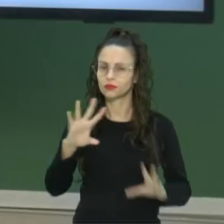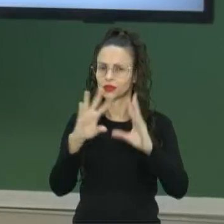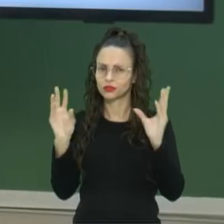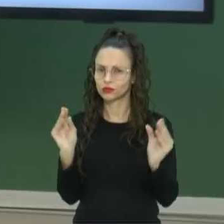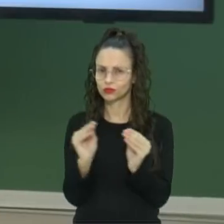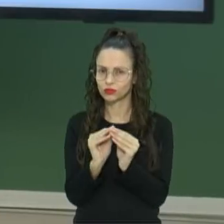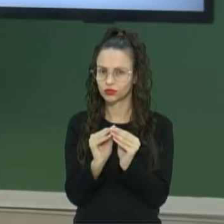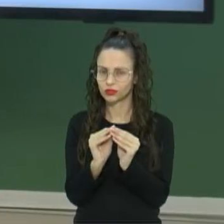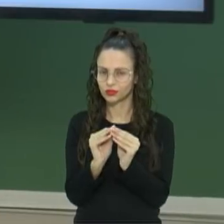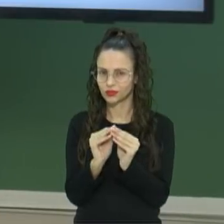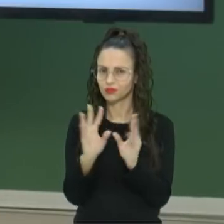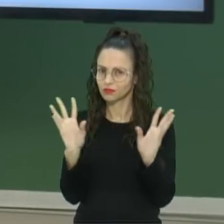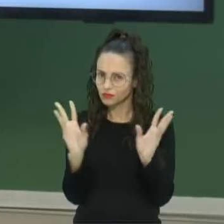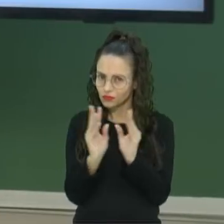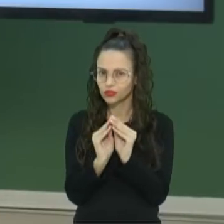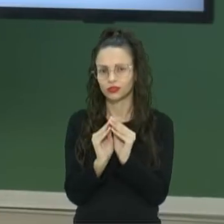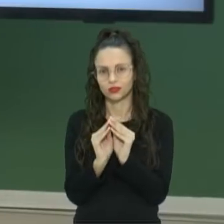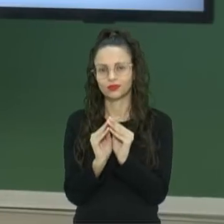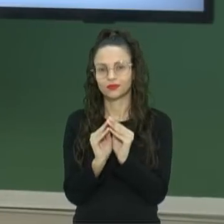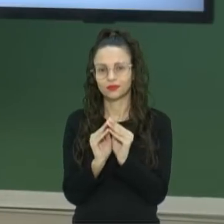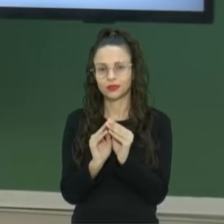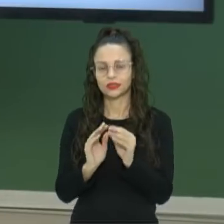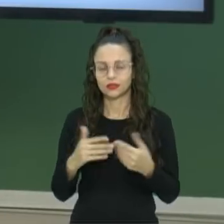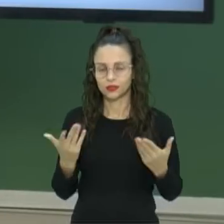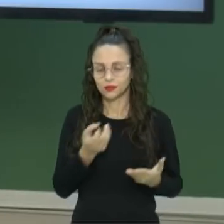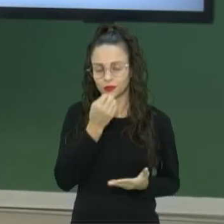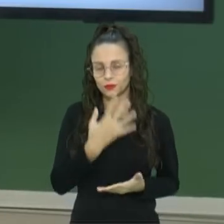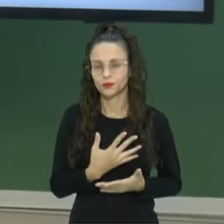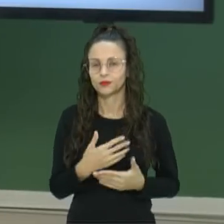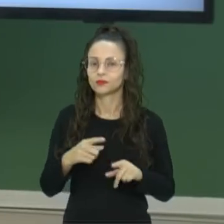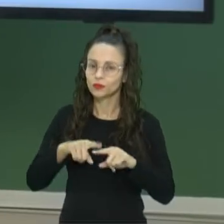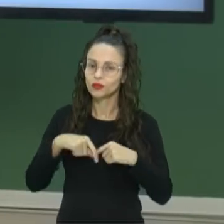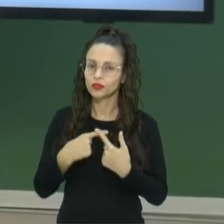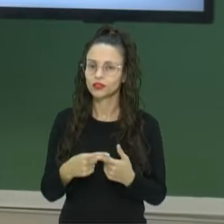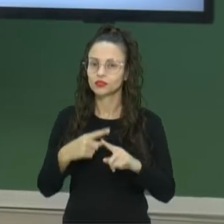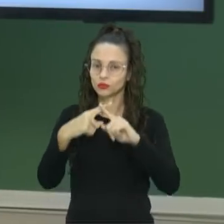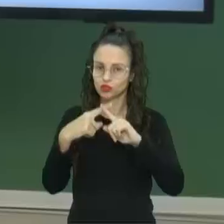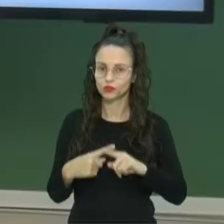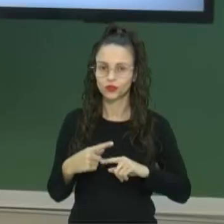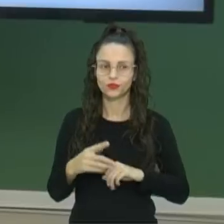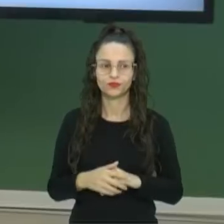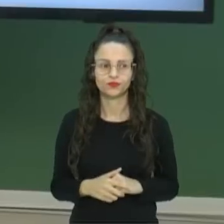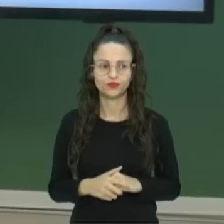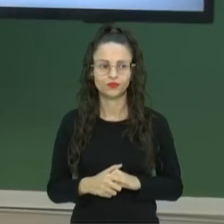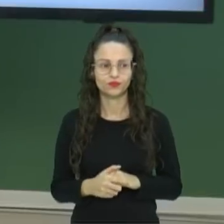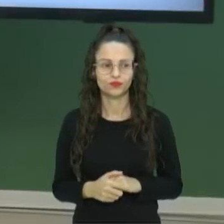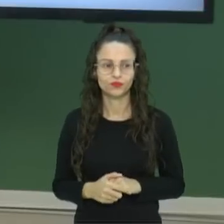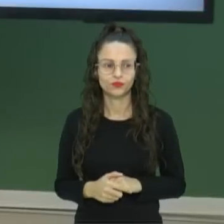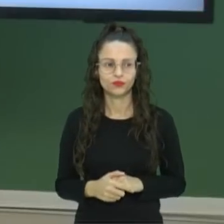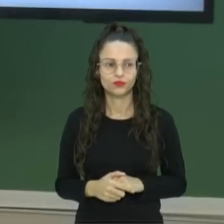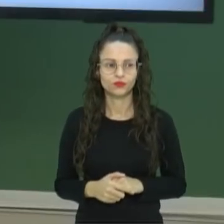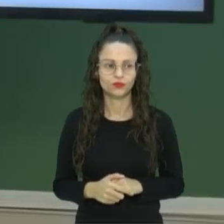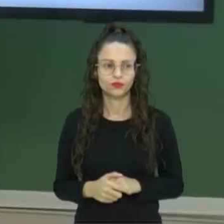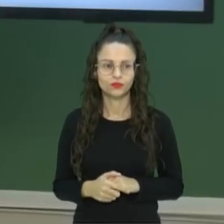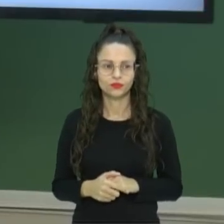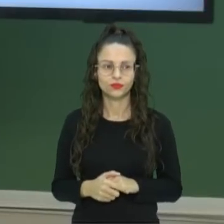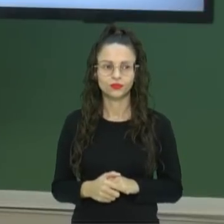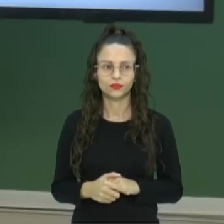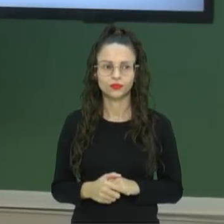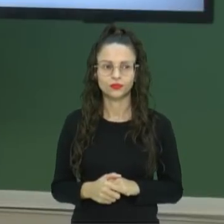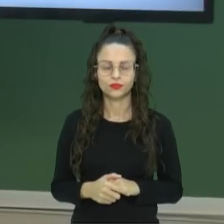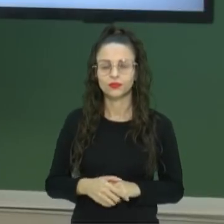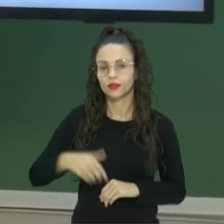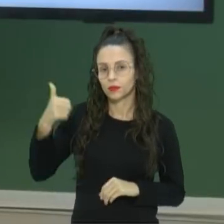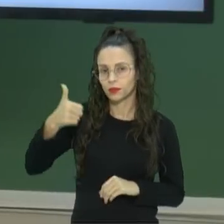o negócio, fica menor, fica mais resumido, tá bom? Então, por isso que a gente multiplica ali, ok? Então, vamos lá.